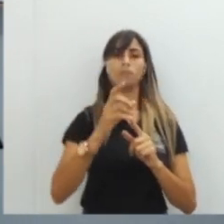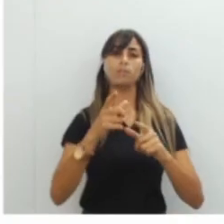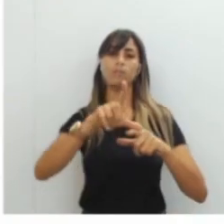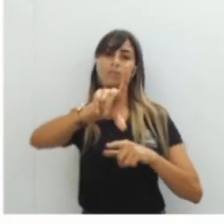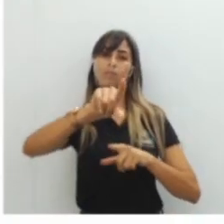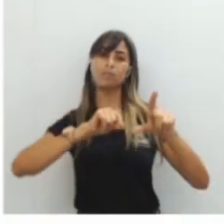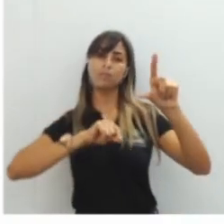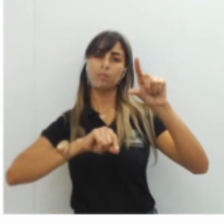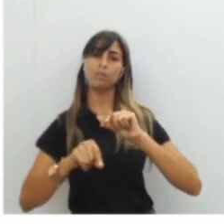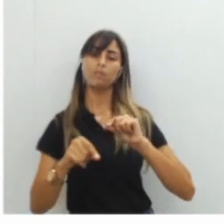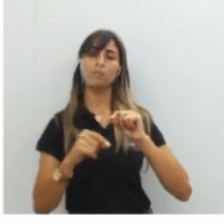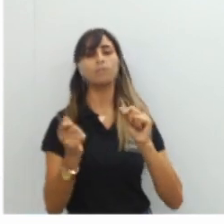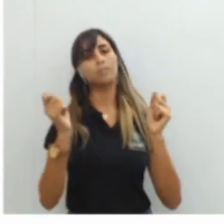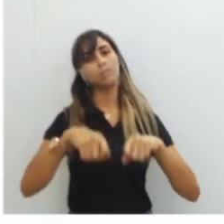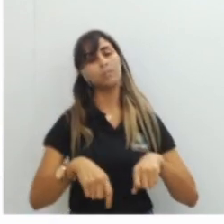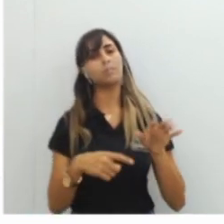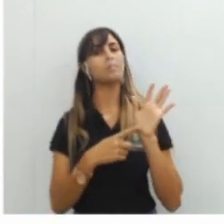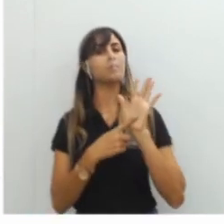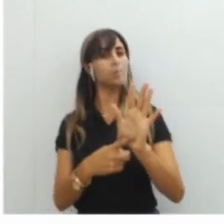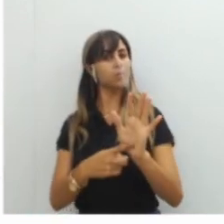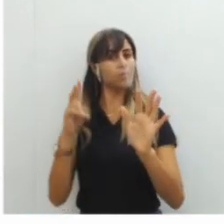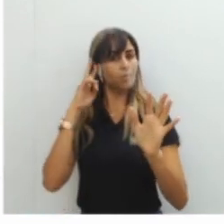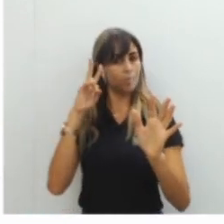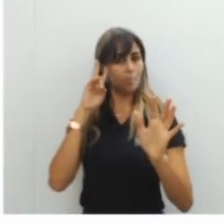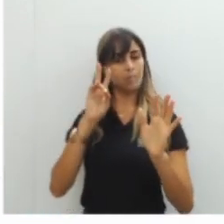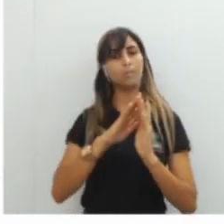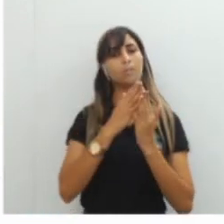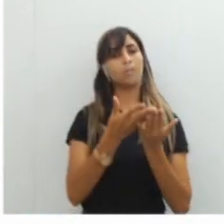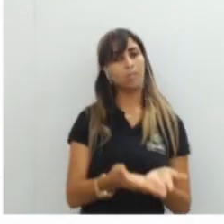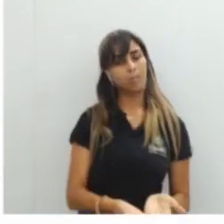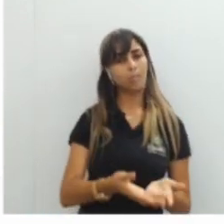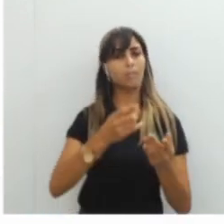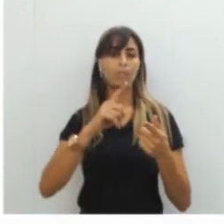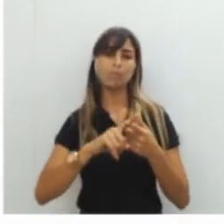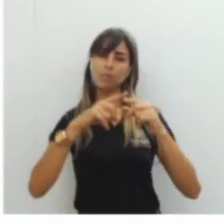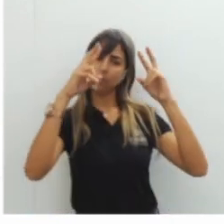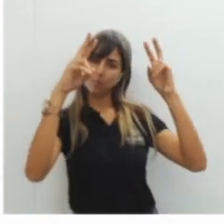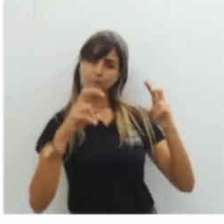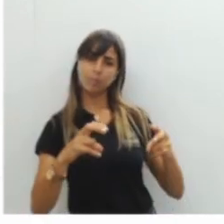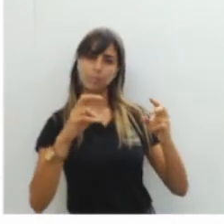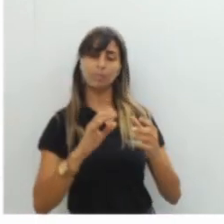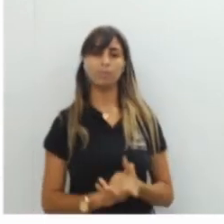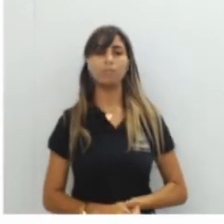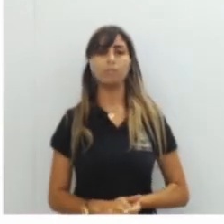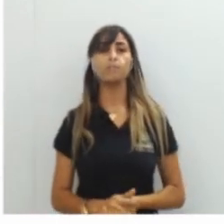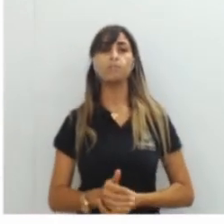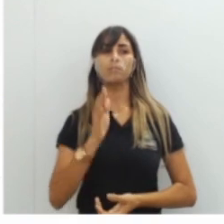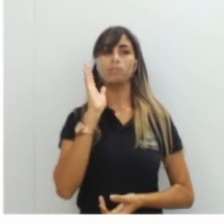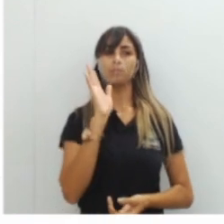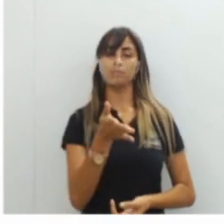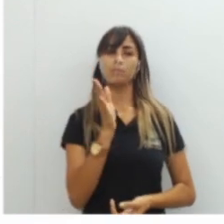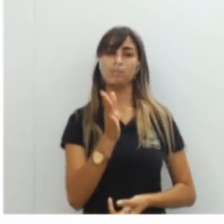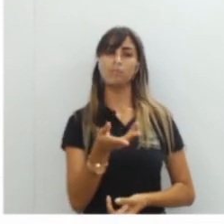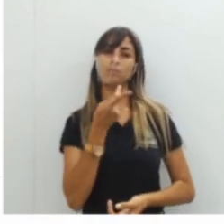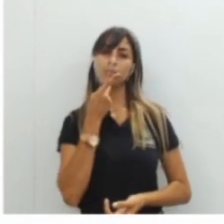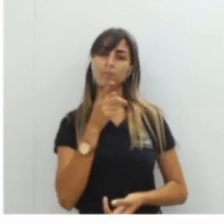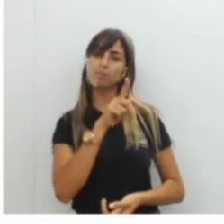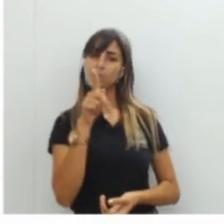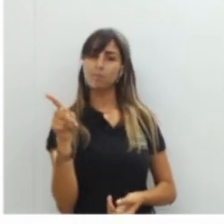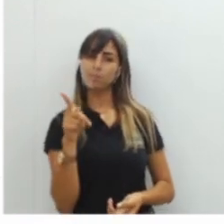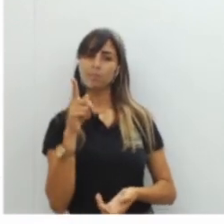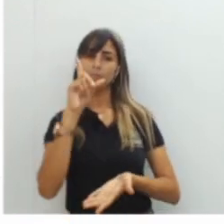escolhida para retratar esse livro e para retratar esse tema? Olha só, já estou aqui, né? Como eu já falei para vocês,